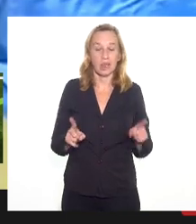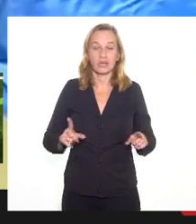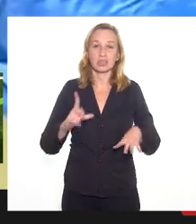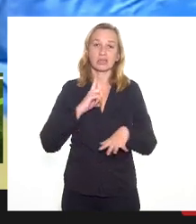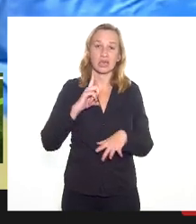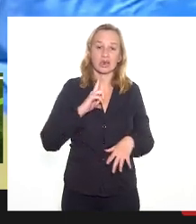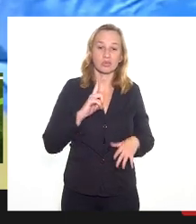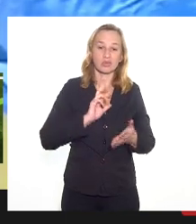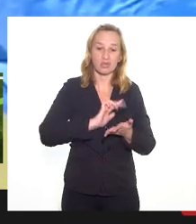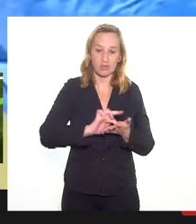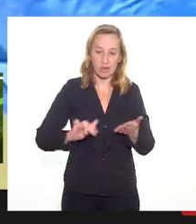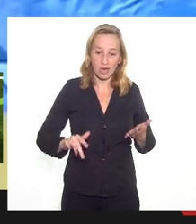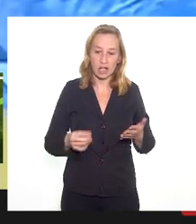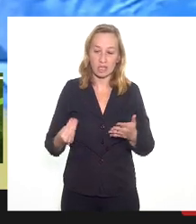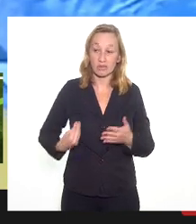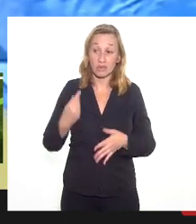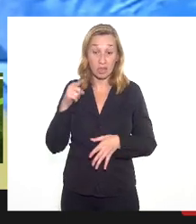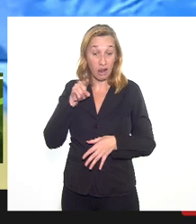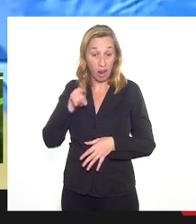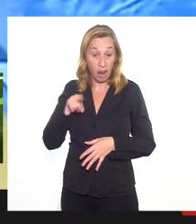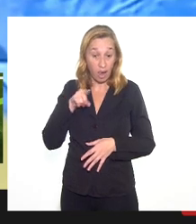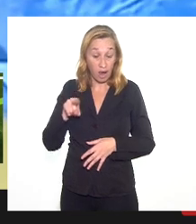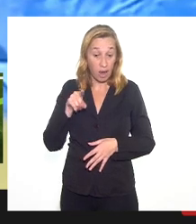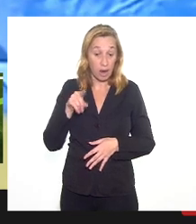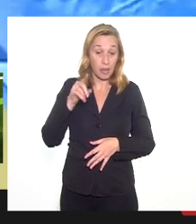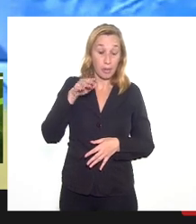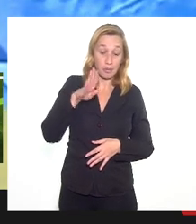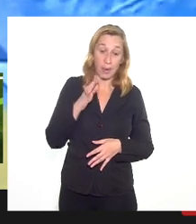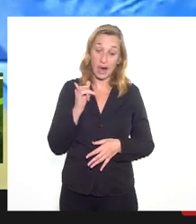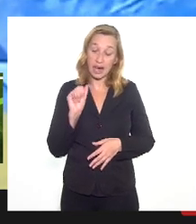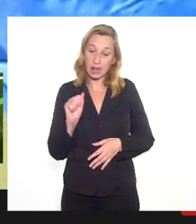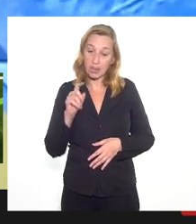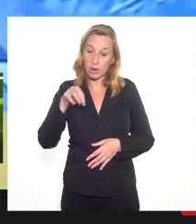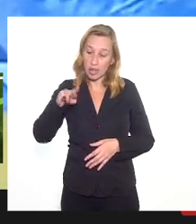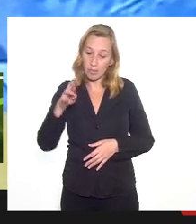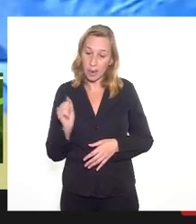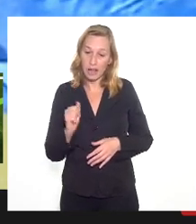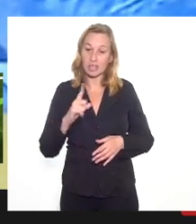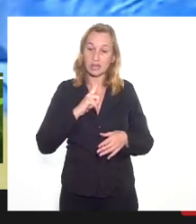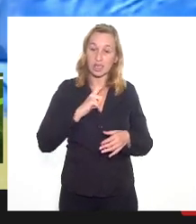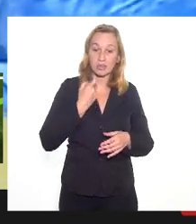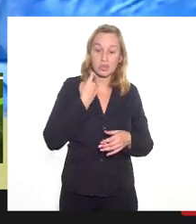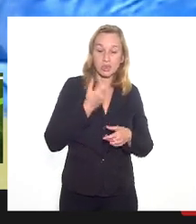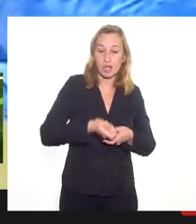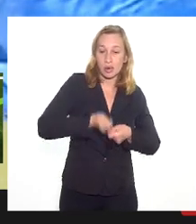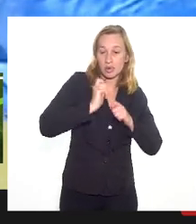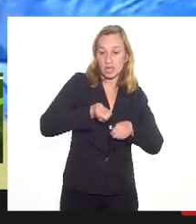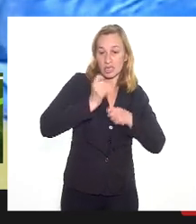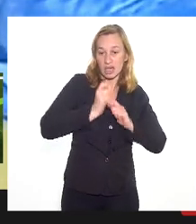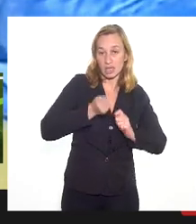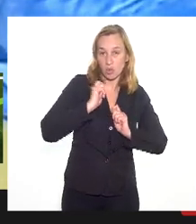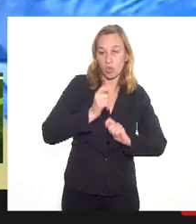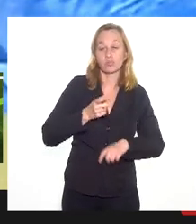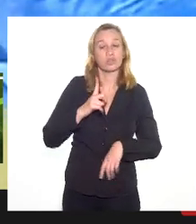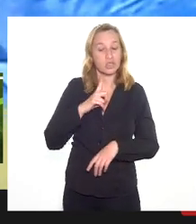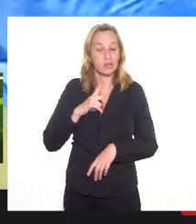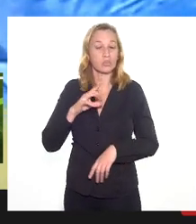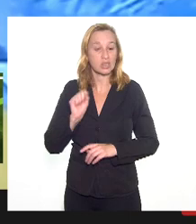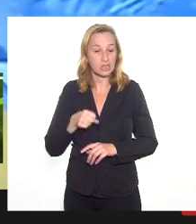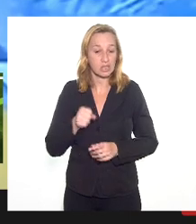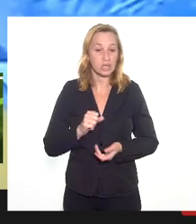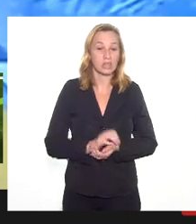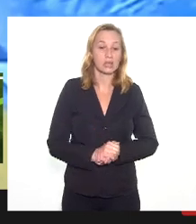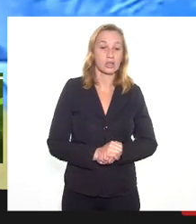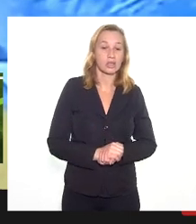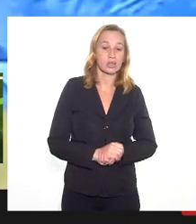temos muita vida na Baía de Guanabara, temos pescadores, temos mais de 6 unidades de conservação, algumas federais,